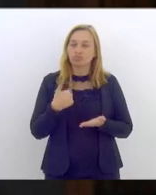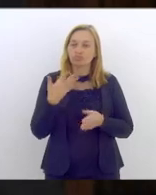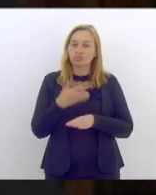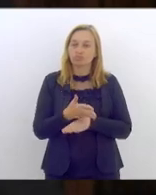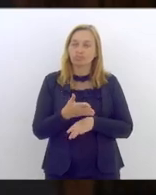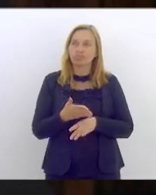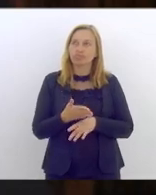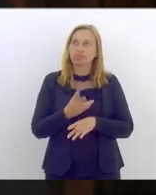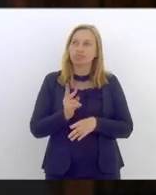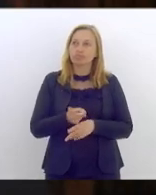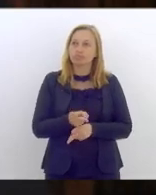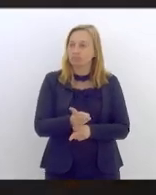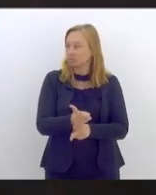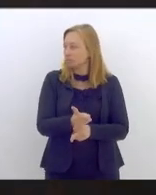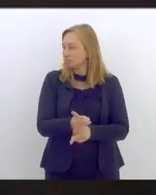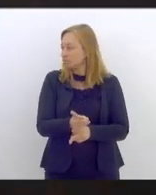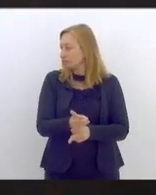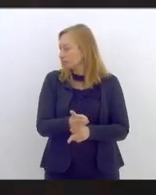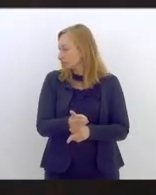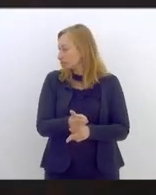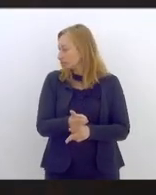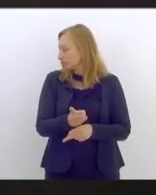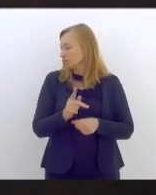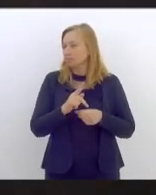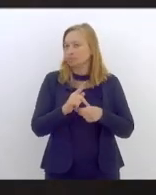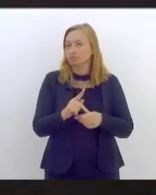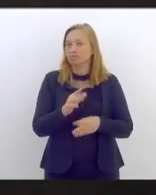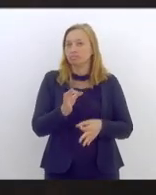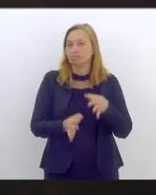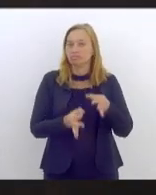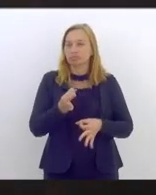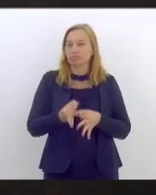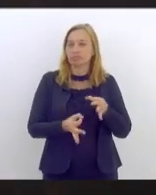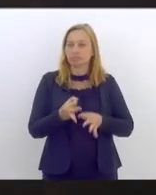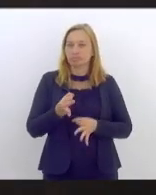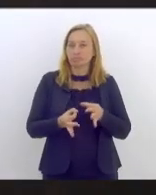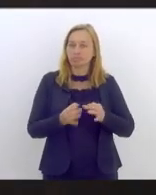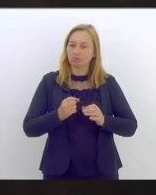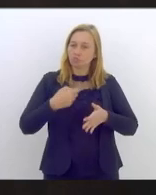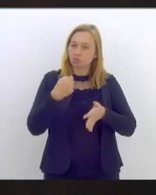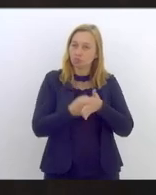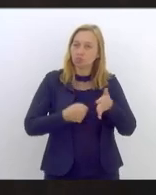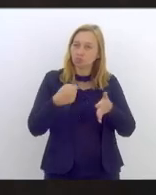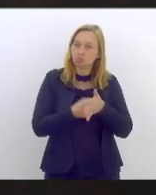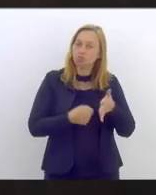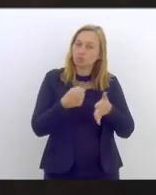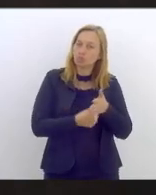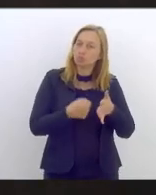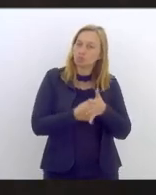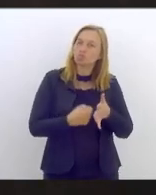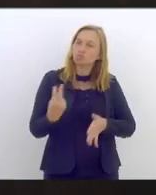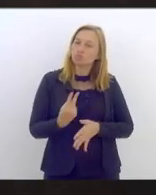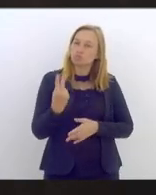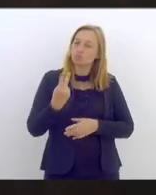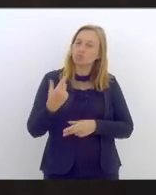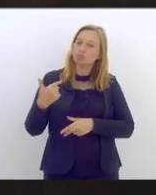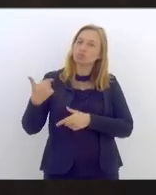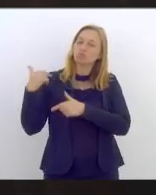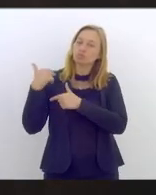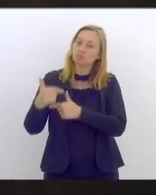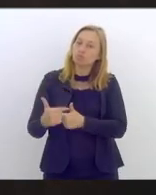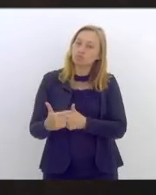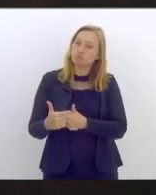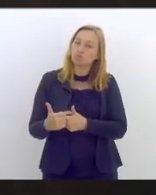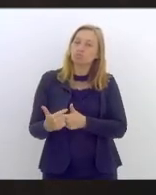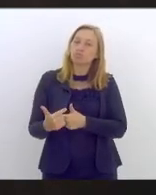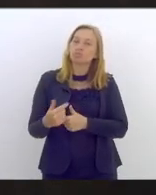sempre foi um promotor de justiça muito aguerrido um lutador que um rosto tradições do Ministério Público na